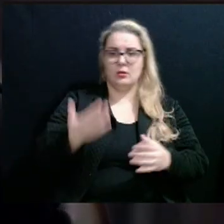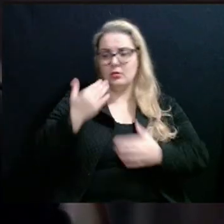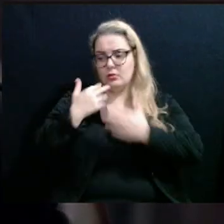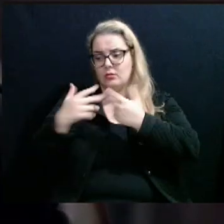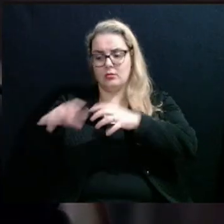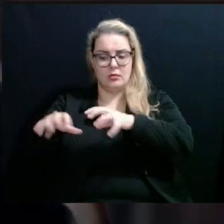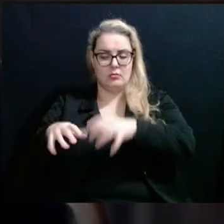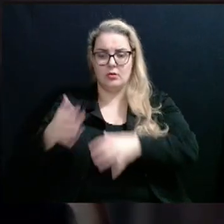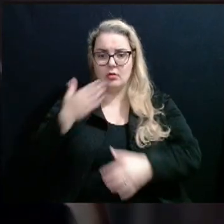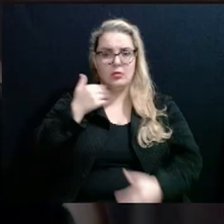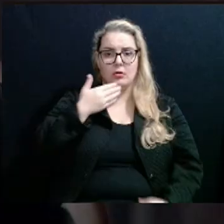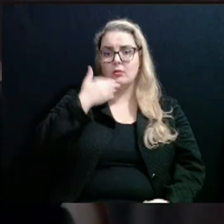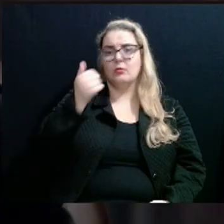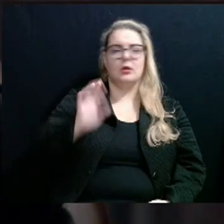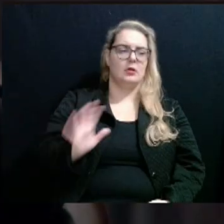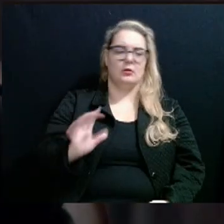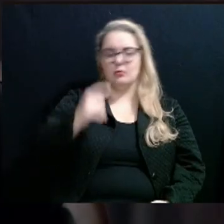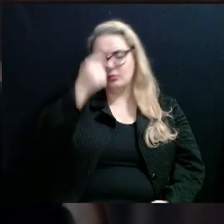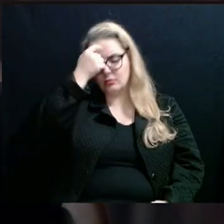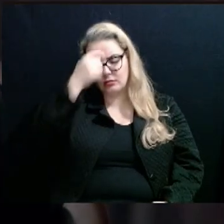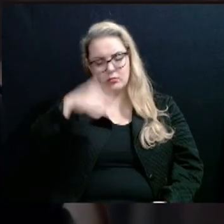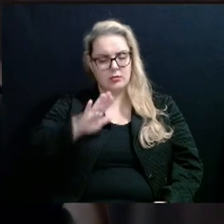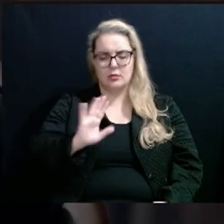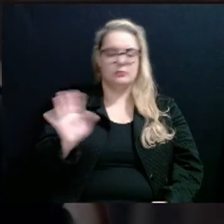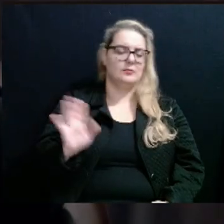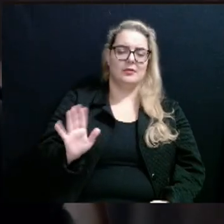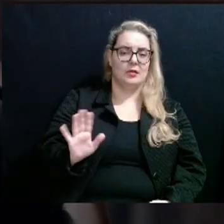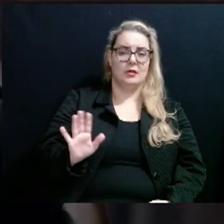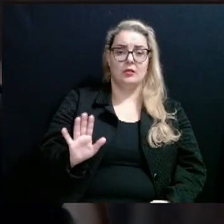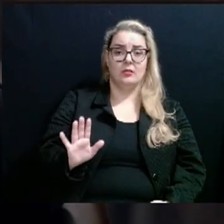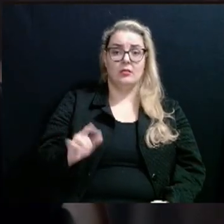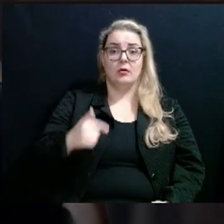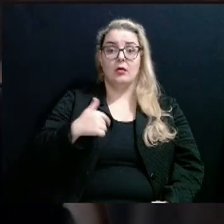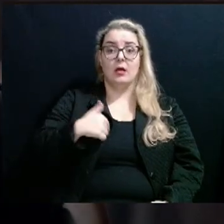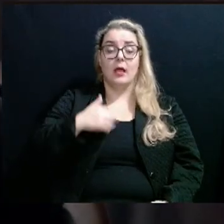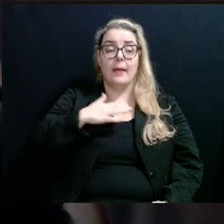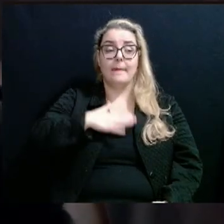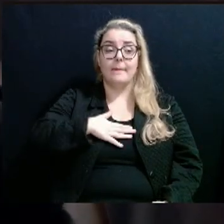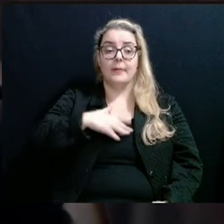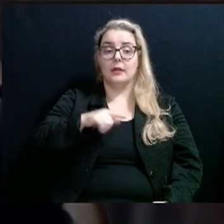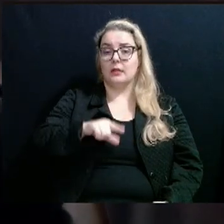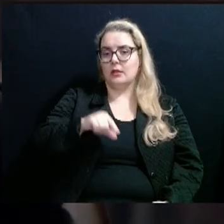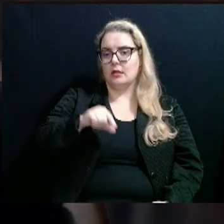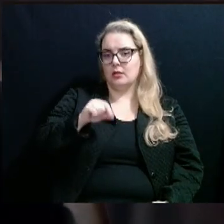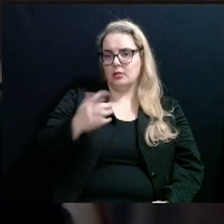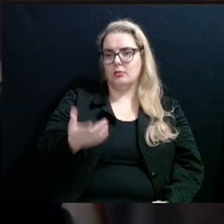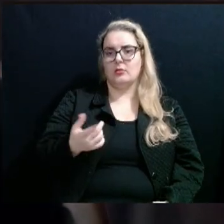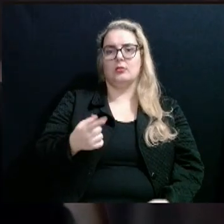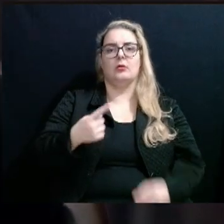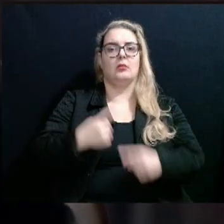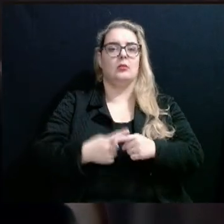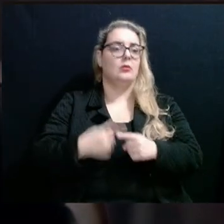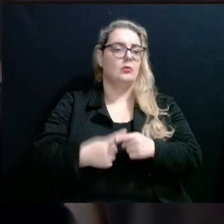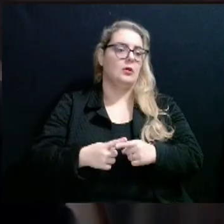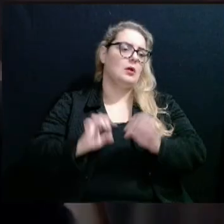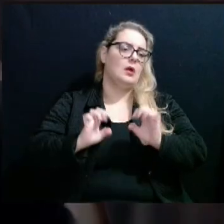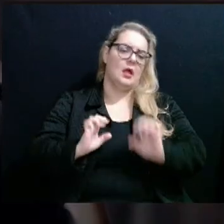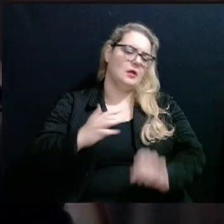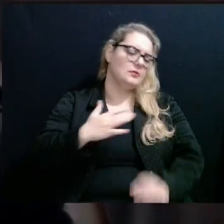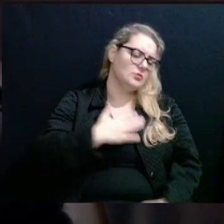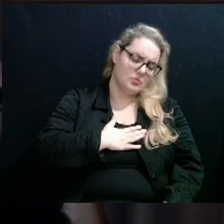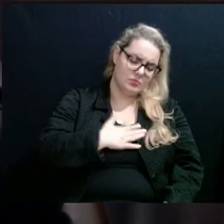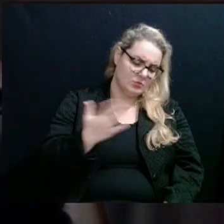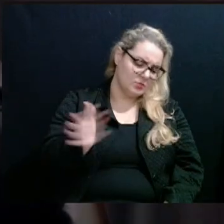uma consciência mais evoluída, não, foi uma escolha minha por Uhum. questões éticas e se fazer